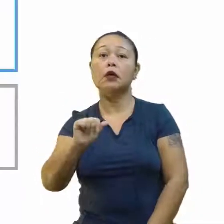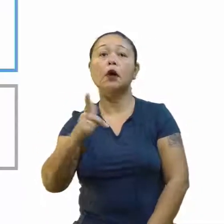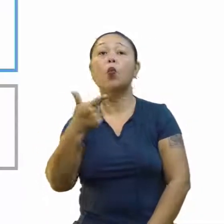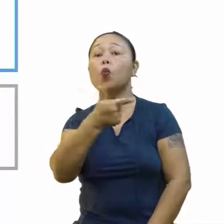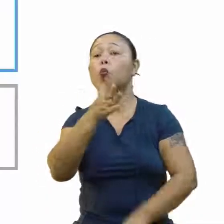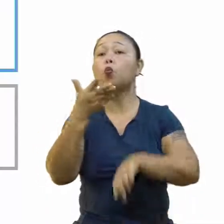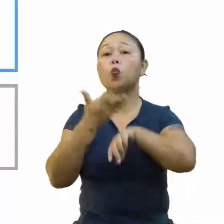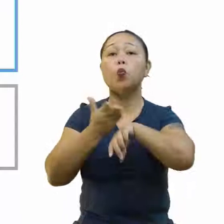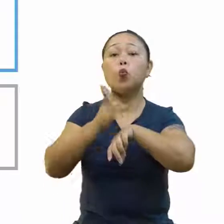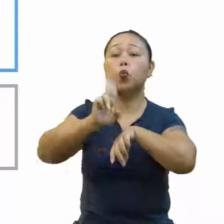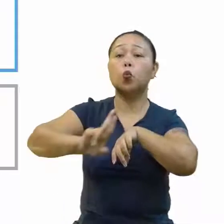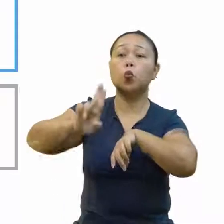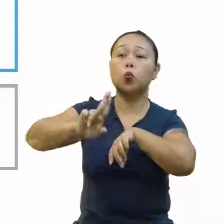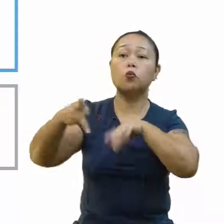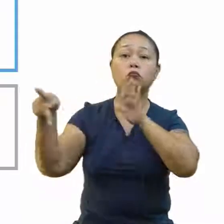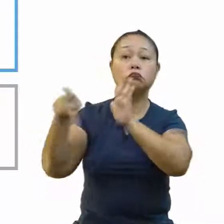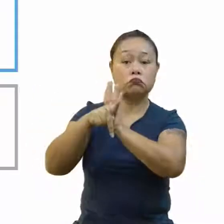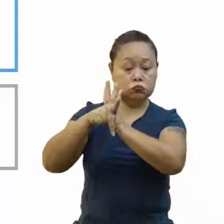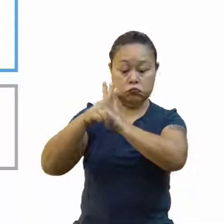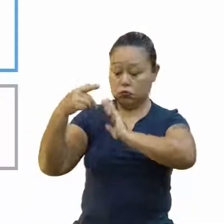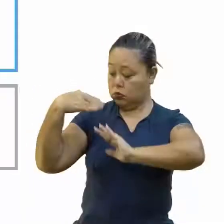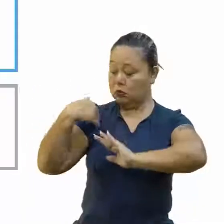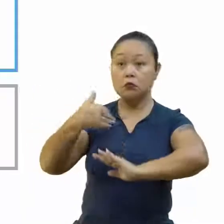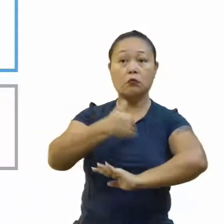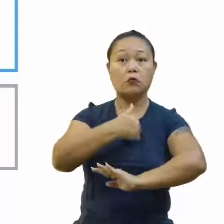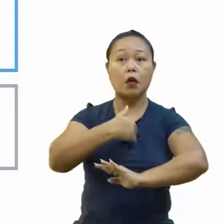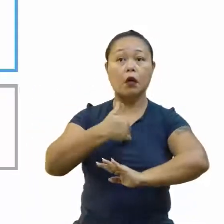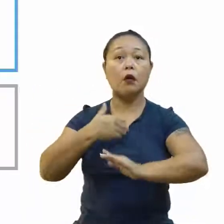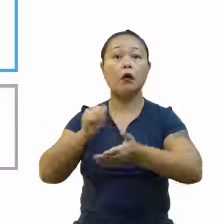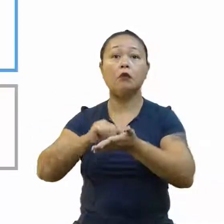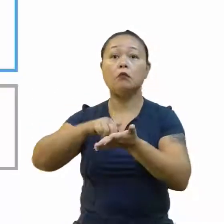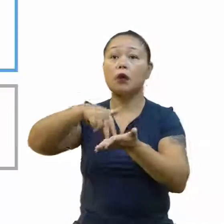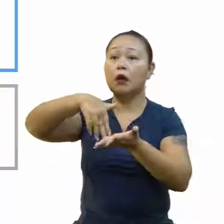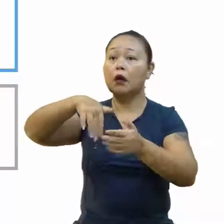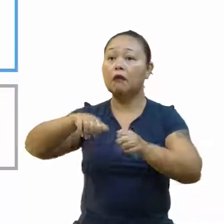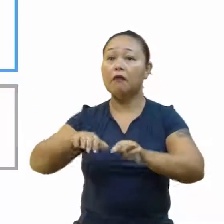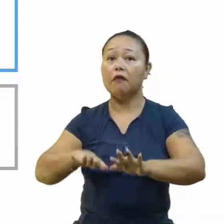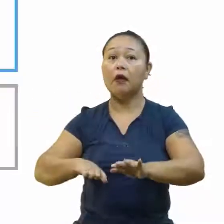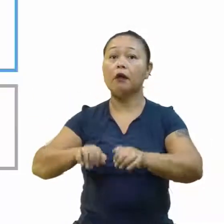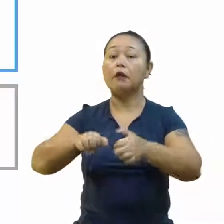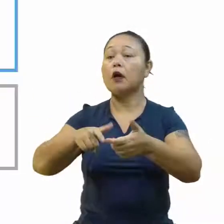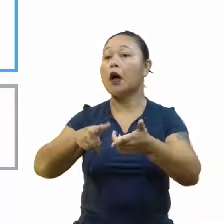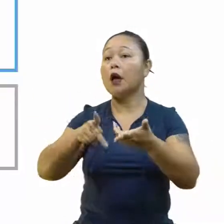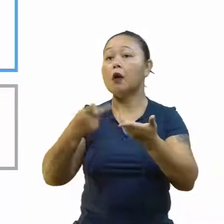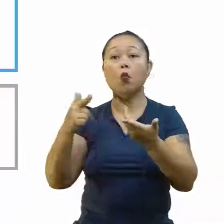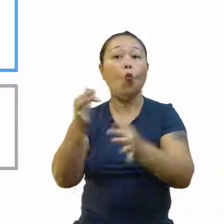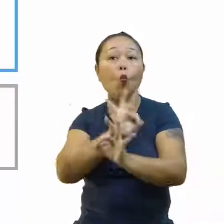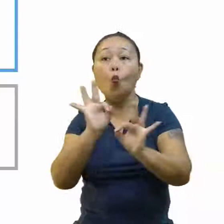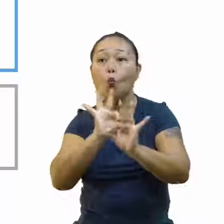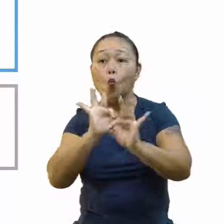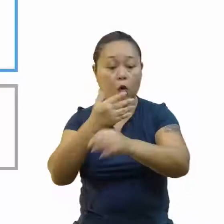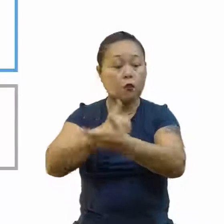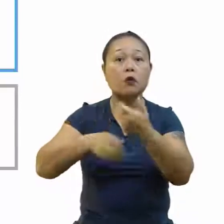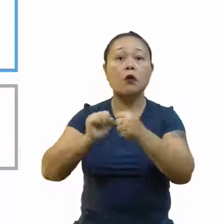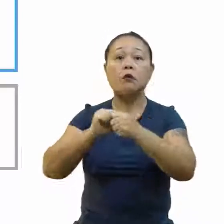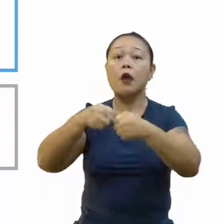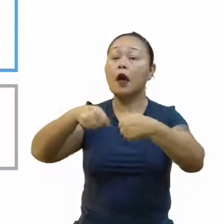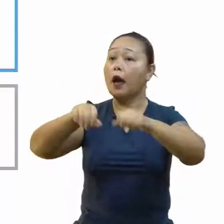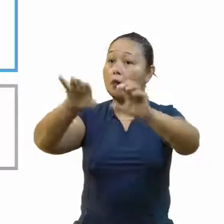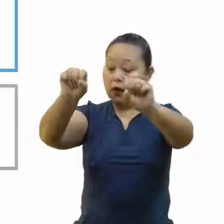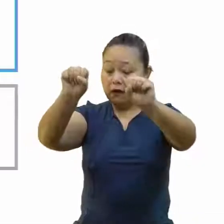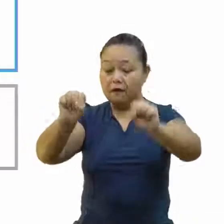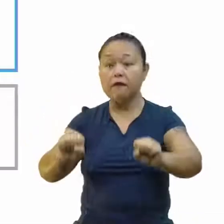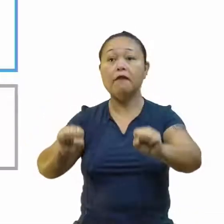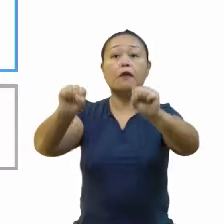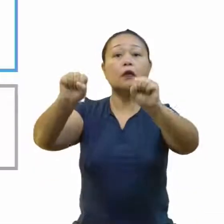que eu uso o peso do próprio corpo, como a flexão, o agachamento sem pesos, a barra fixa.